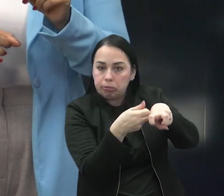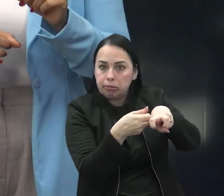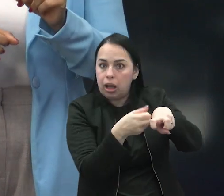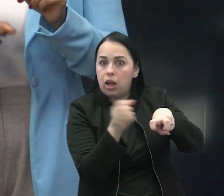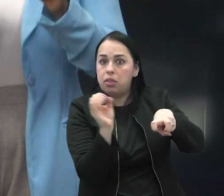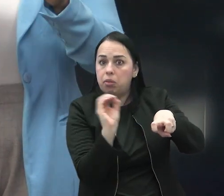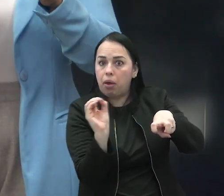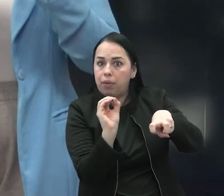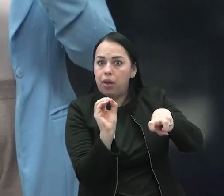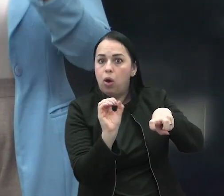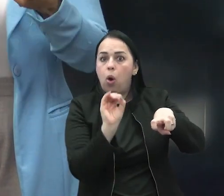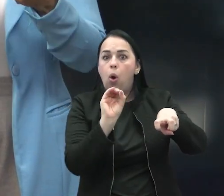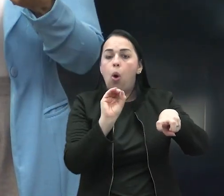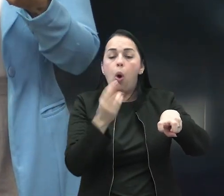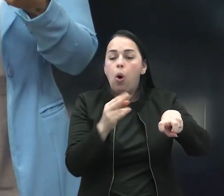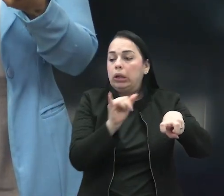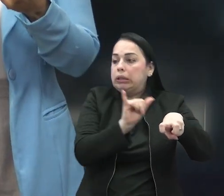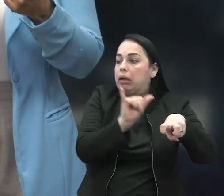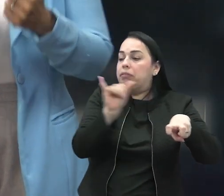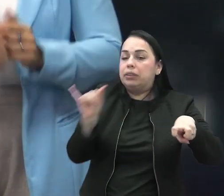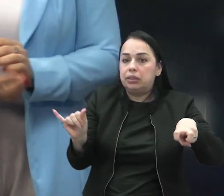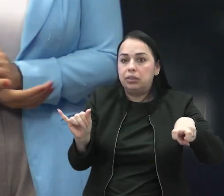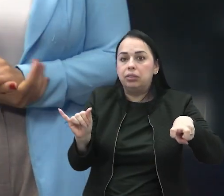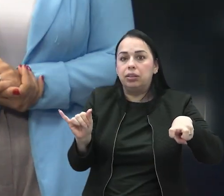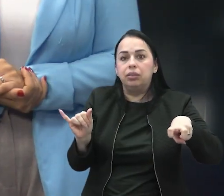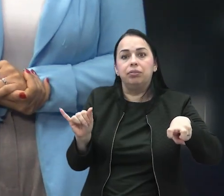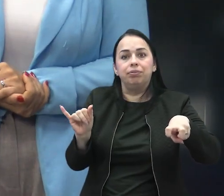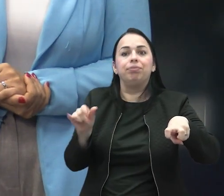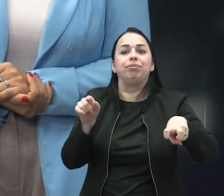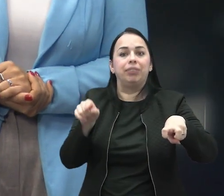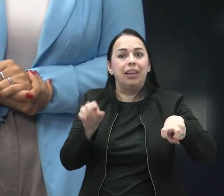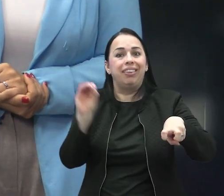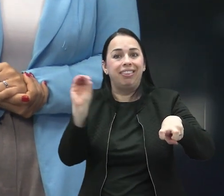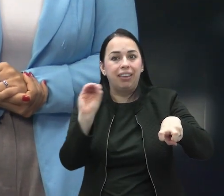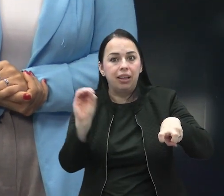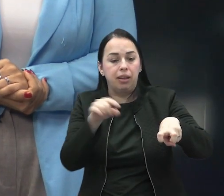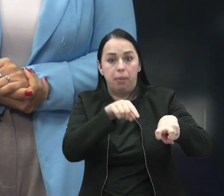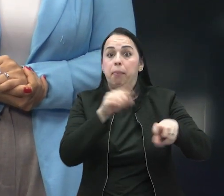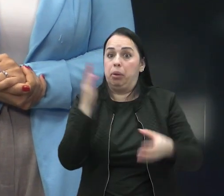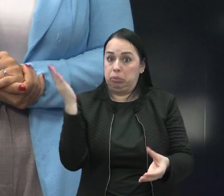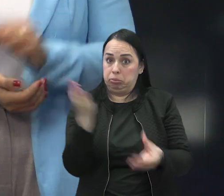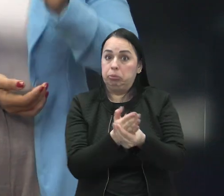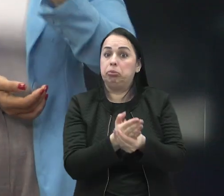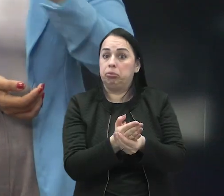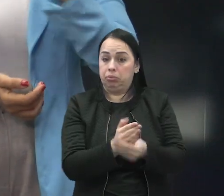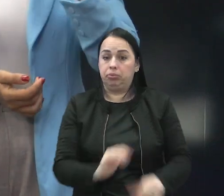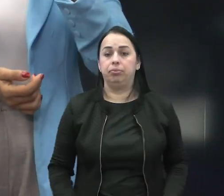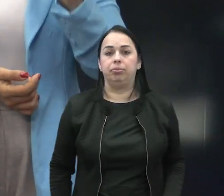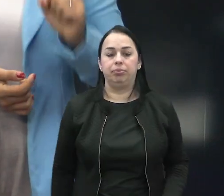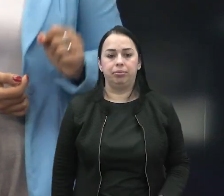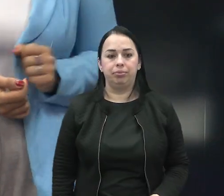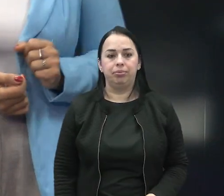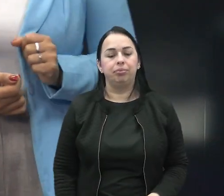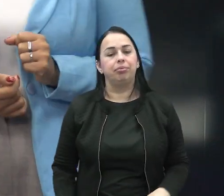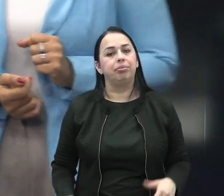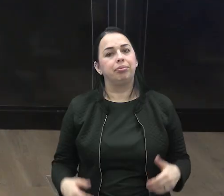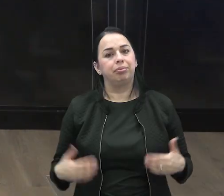não vacinar ou deixar de comunicar o procedimento à Defesa Agropecuária pode ser multado.